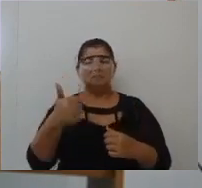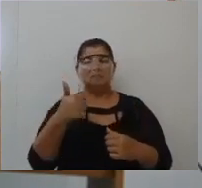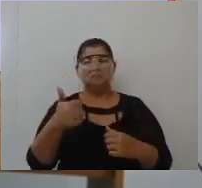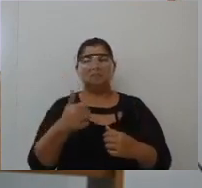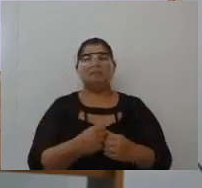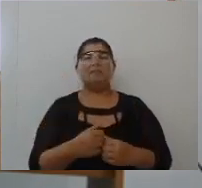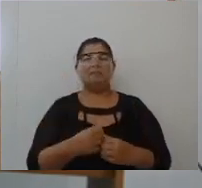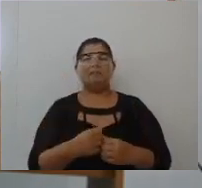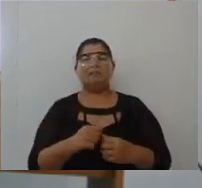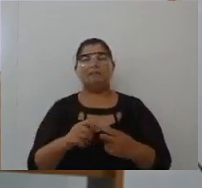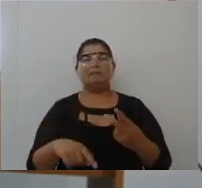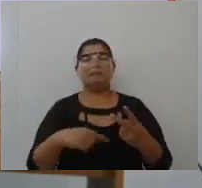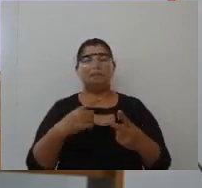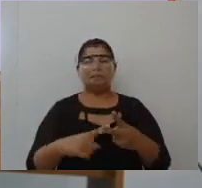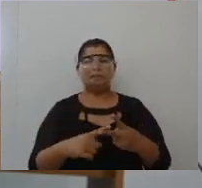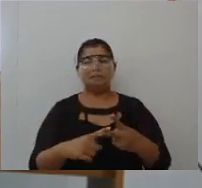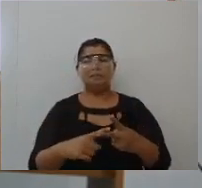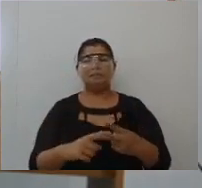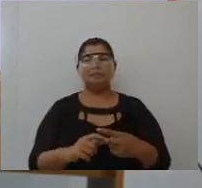Vamos lá. Vou agora...